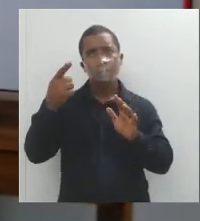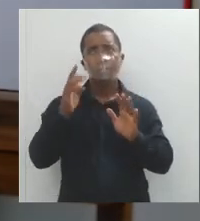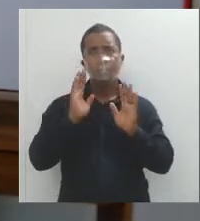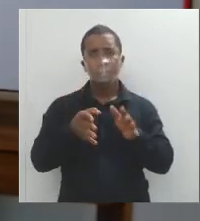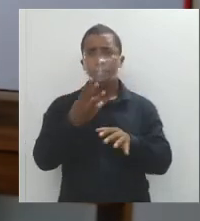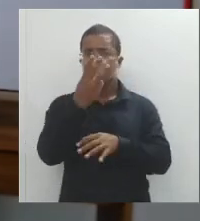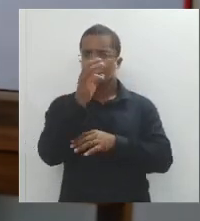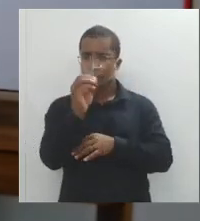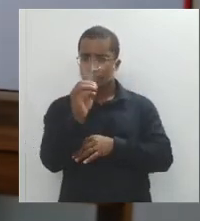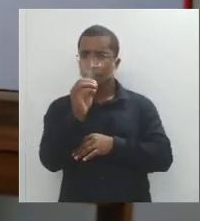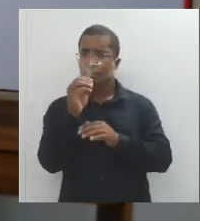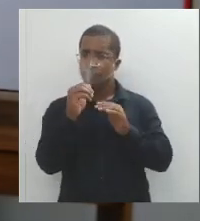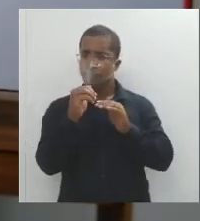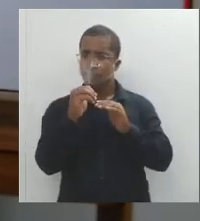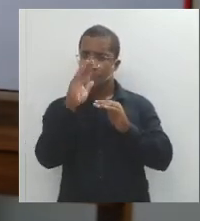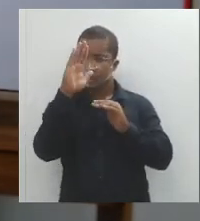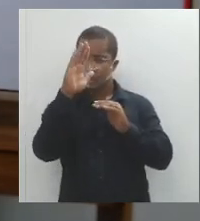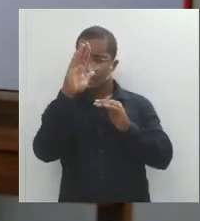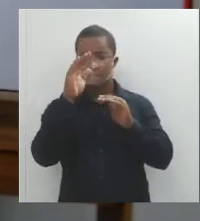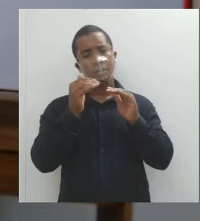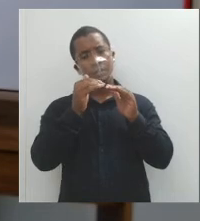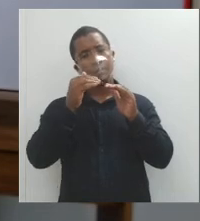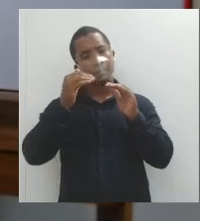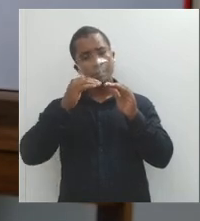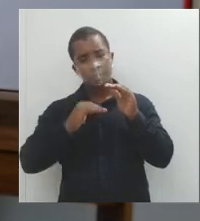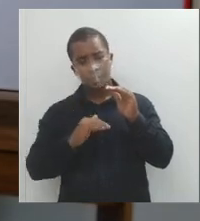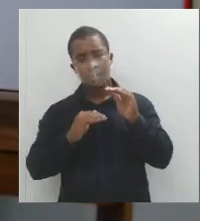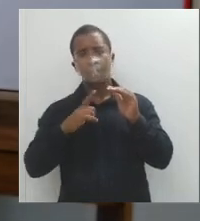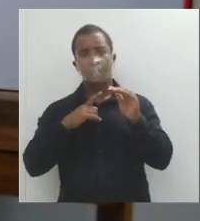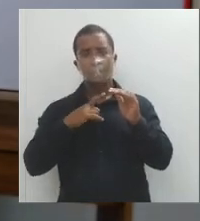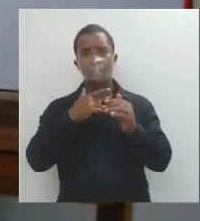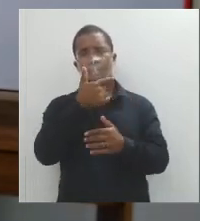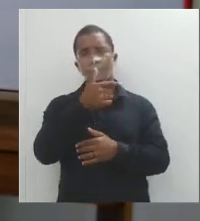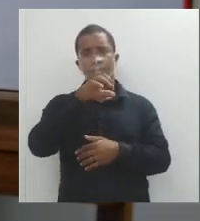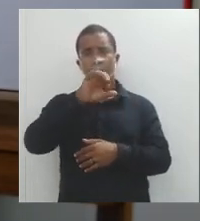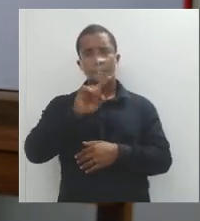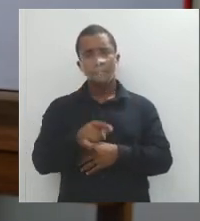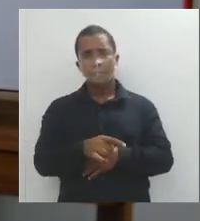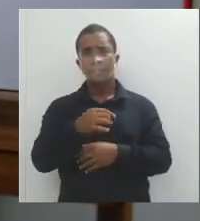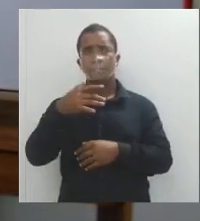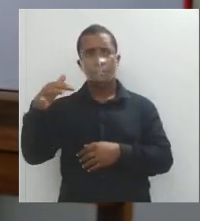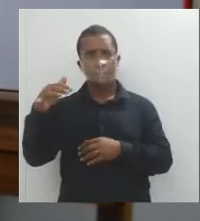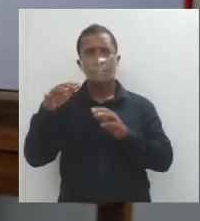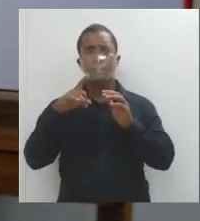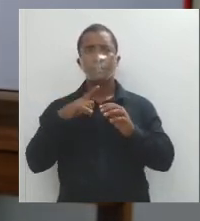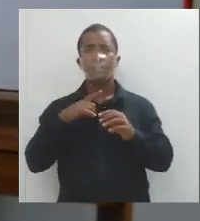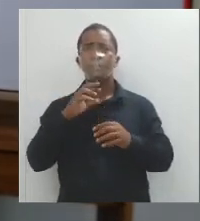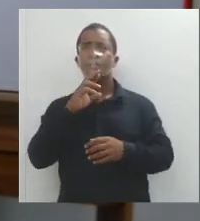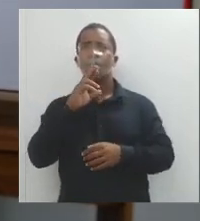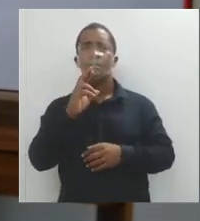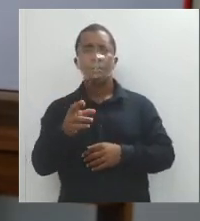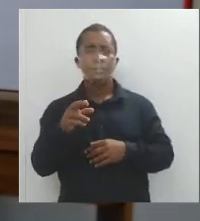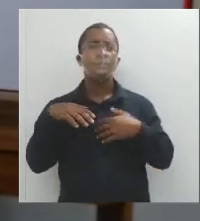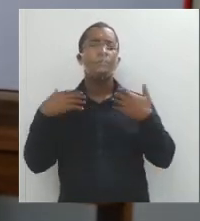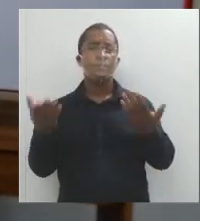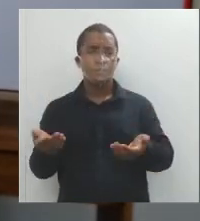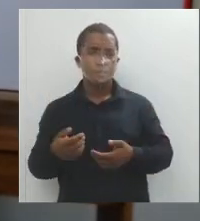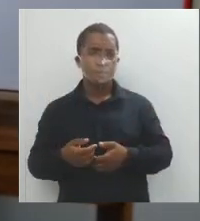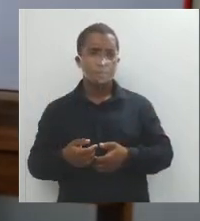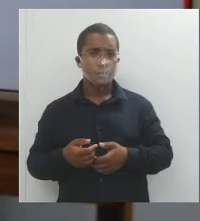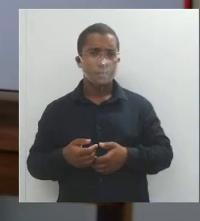resposta é menor do que 30. Vai dar, sei lá, 29, alguma coisa. Qual é o disjuntor que você escolhe?